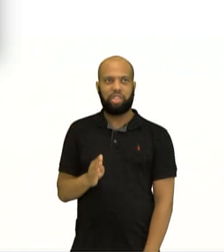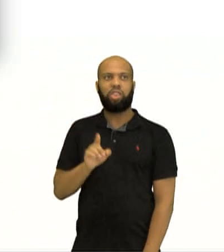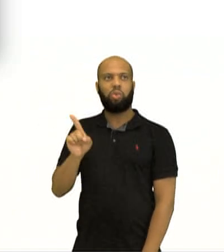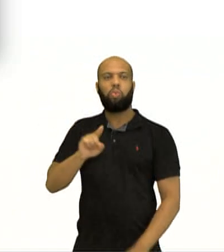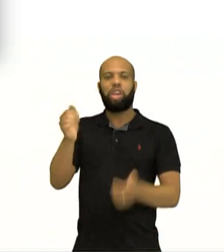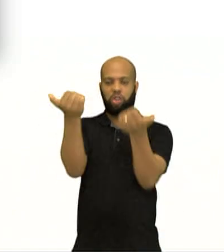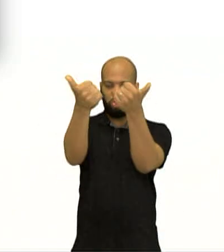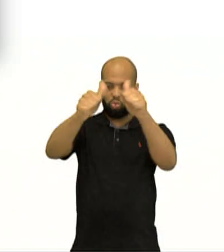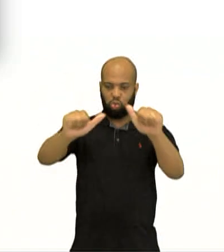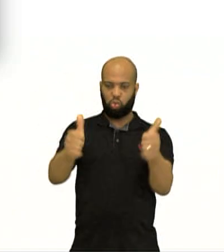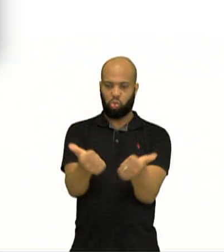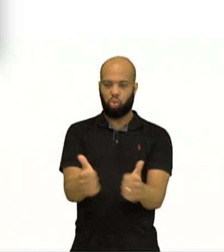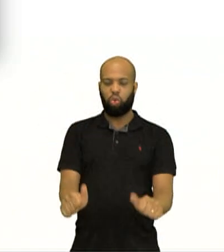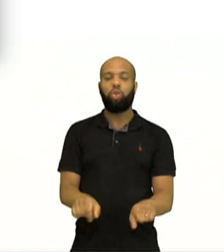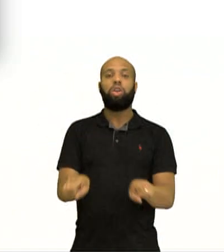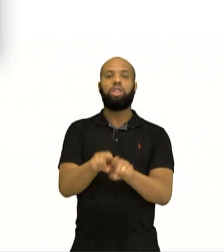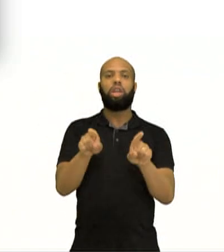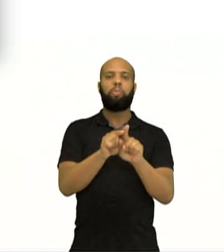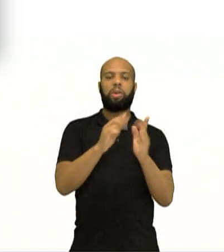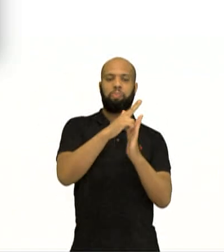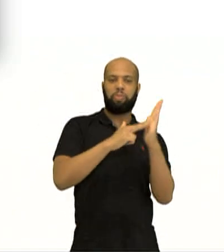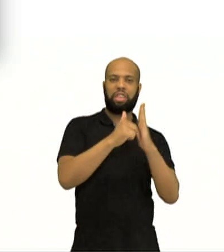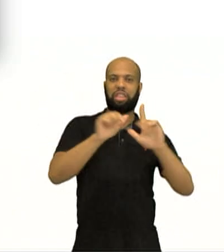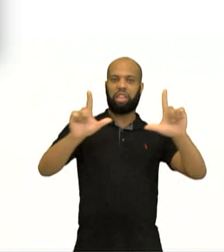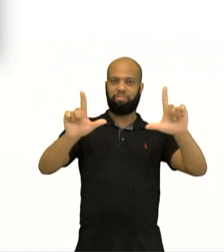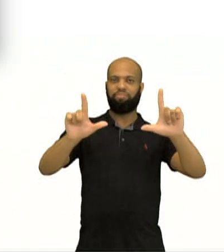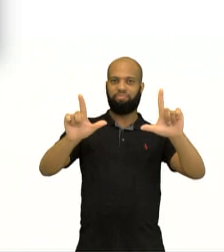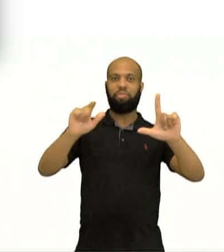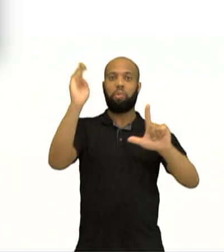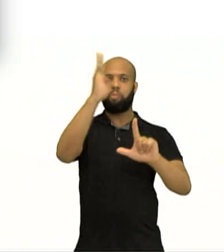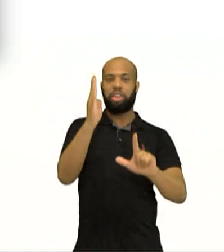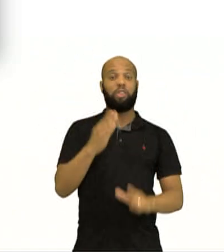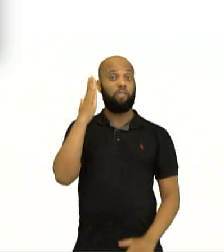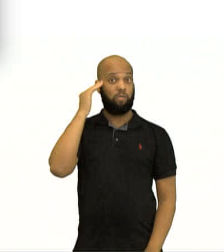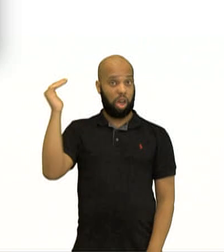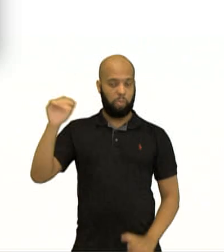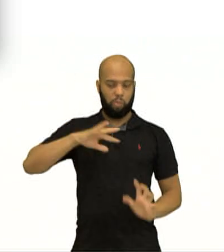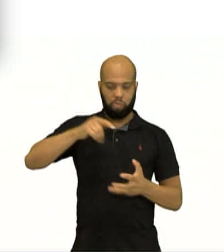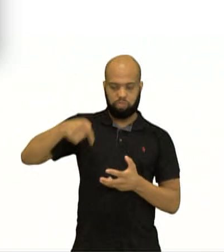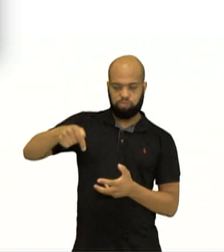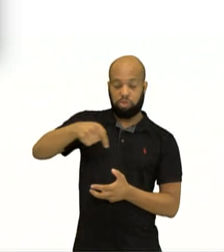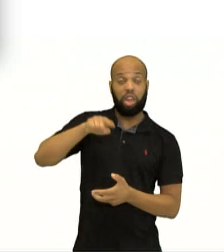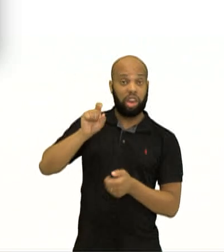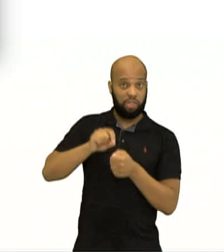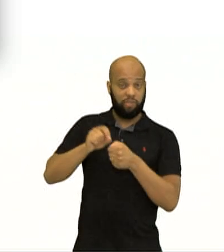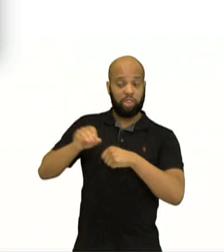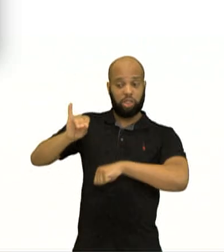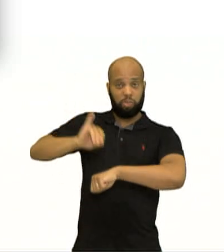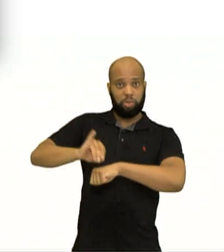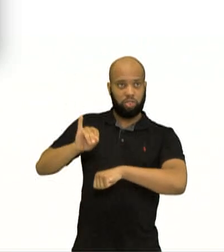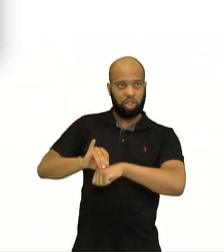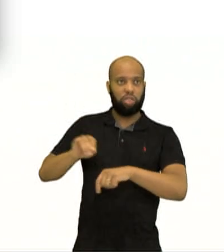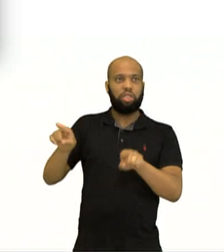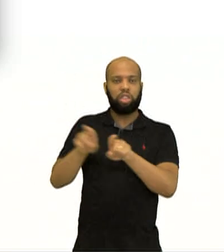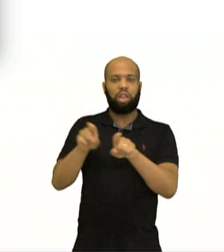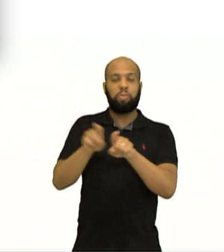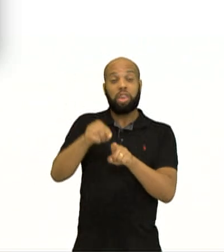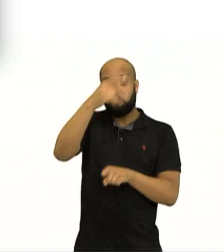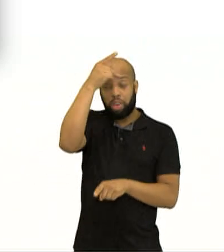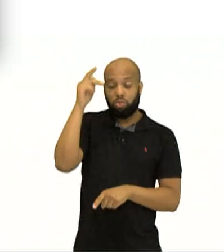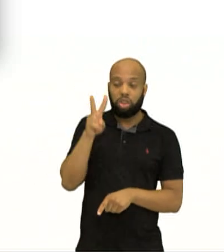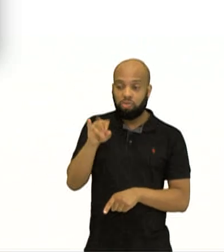pintor brasileiro, conhecido internacionalmente. Cildo cria os objetos e instalações que diretamente levam o